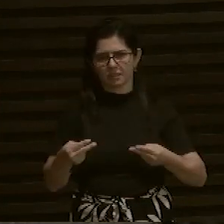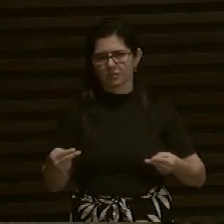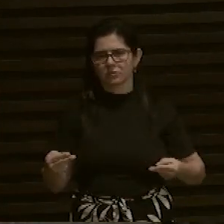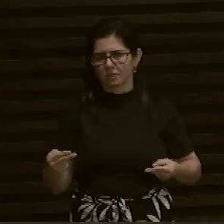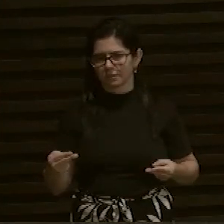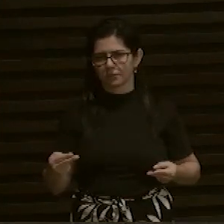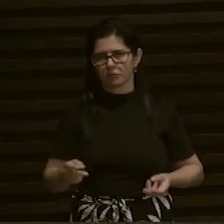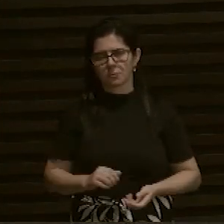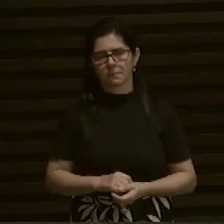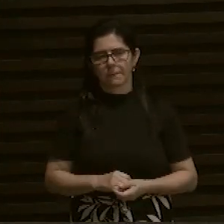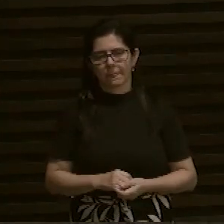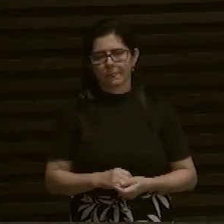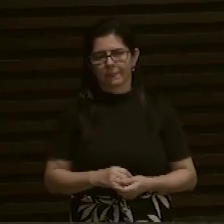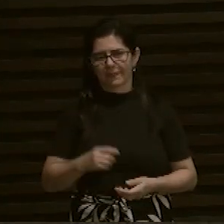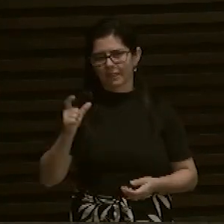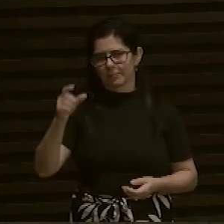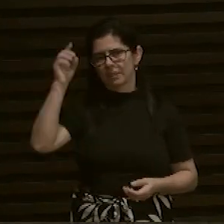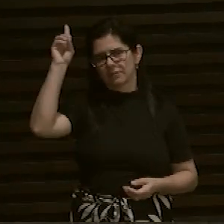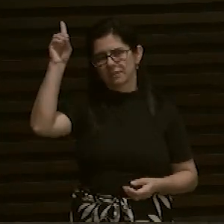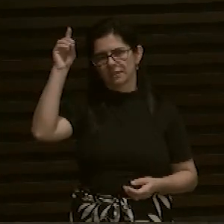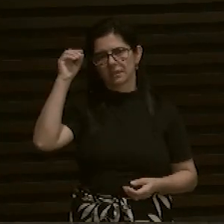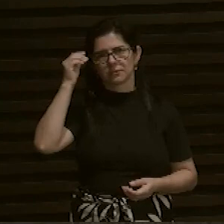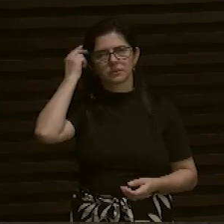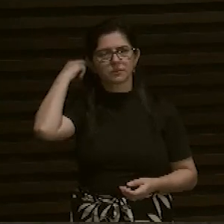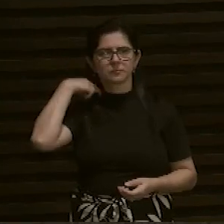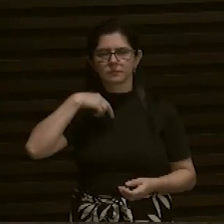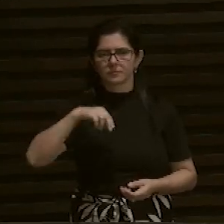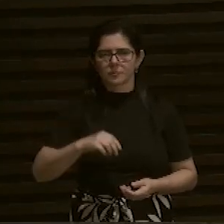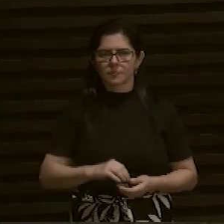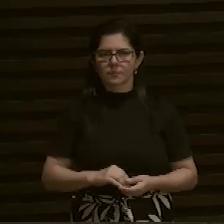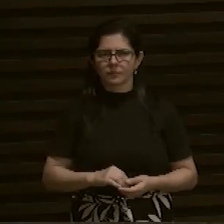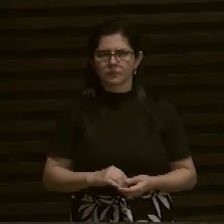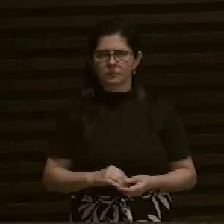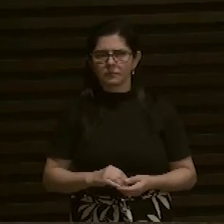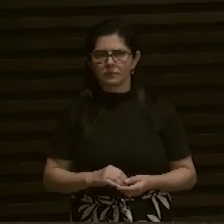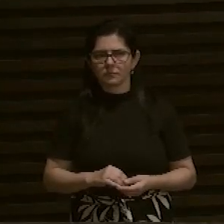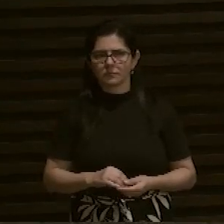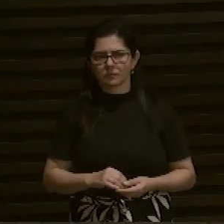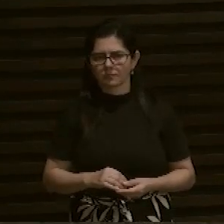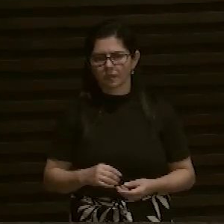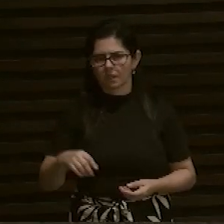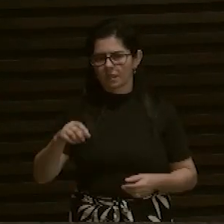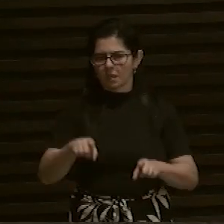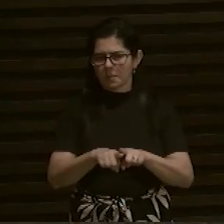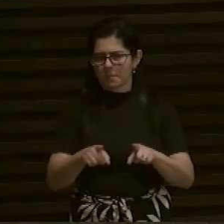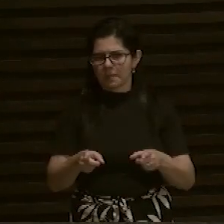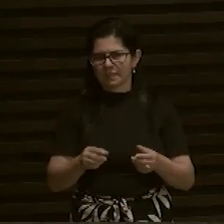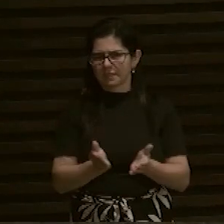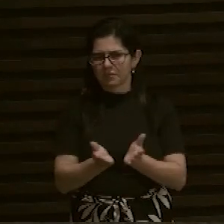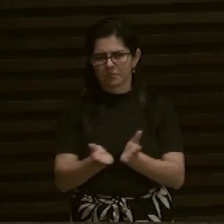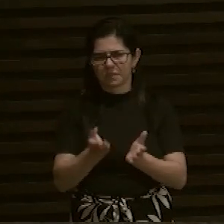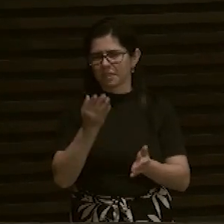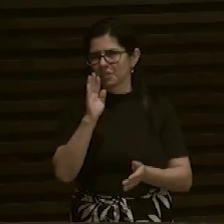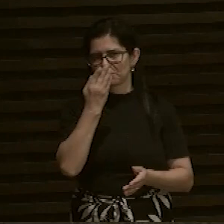E agora o Senhor não é o Senhor da minha vida, quer dizer, ele até fala que é, mas de fato não é, né? Na vida dele não é. Então isso é